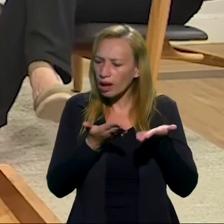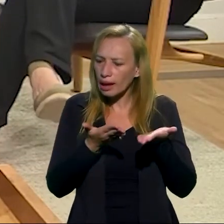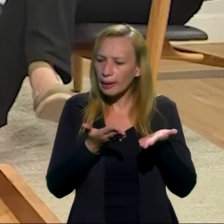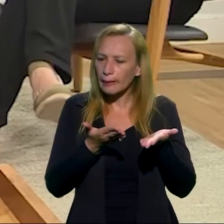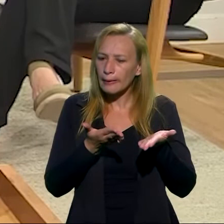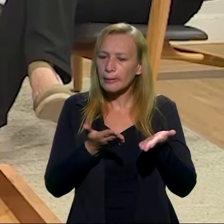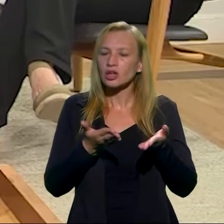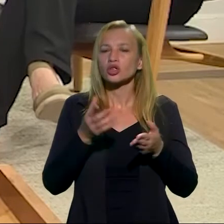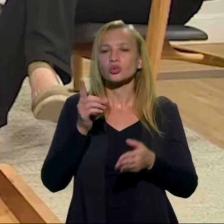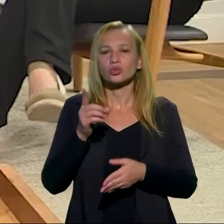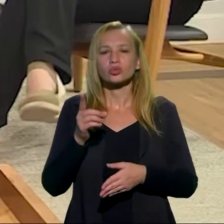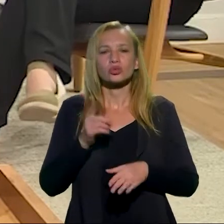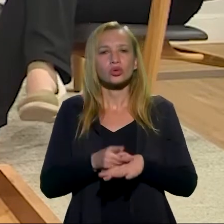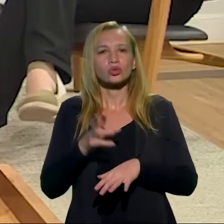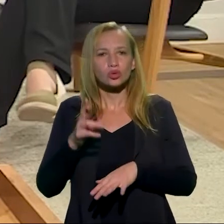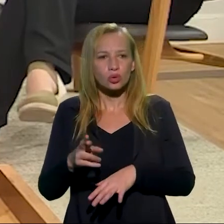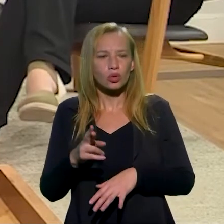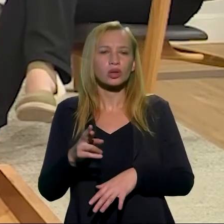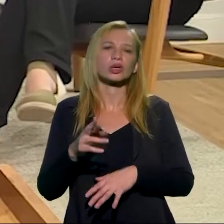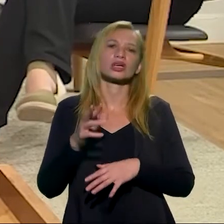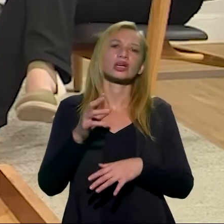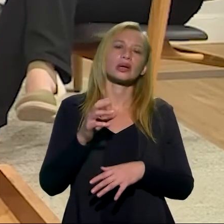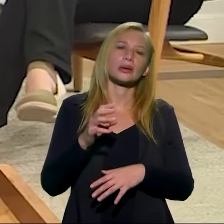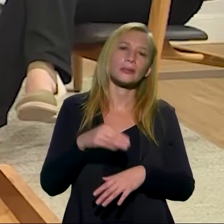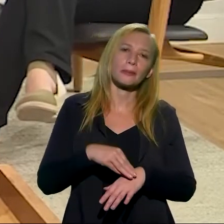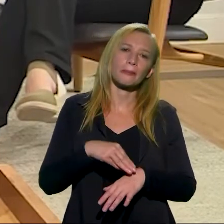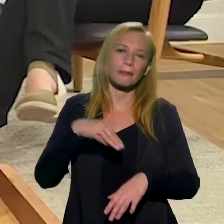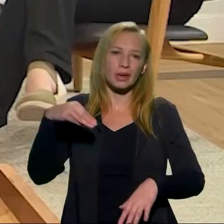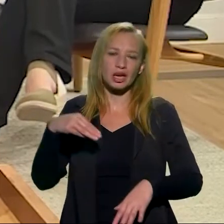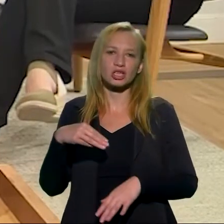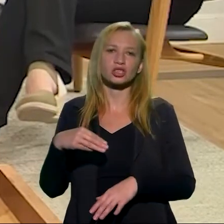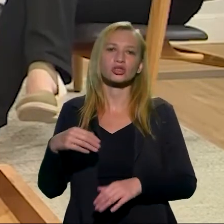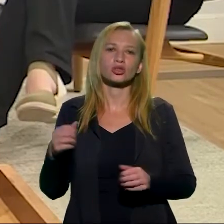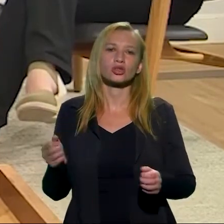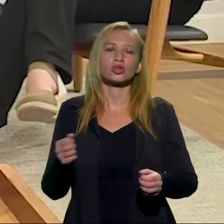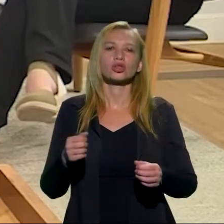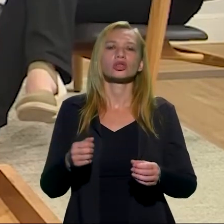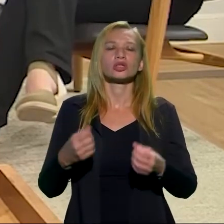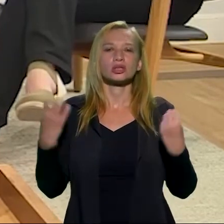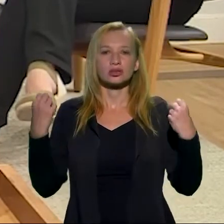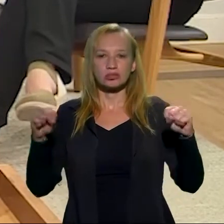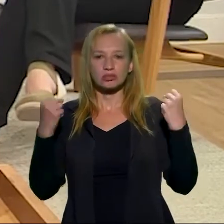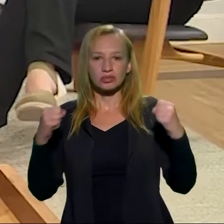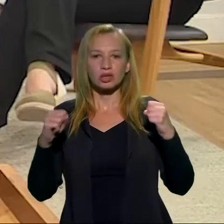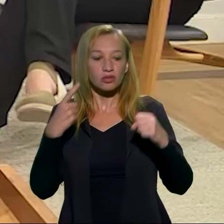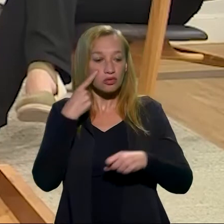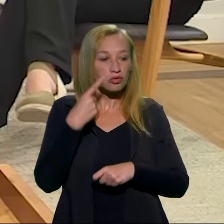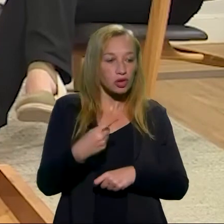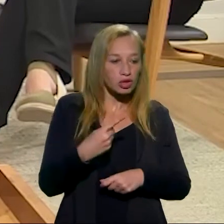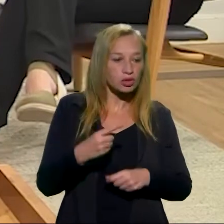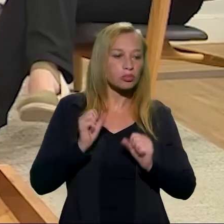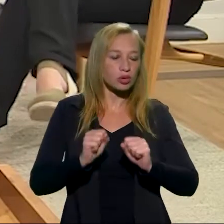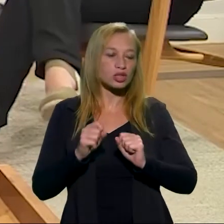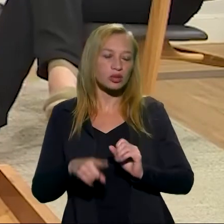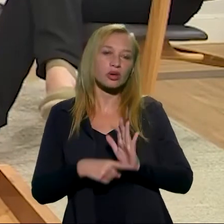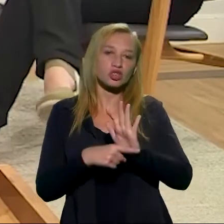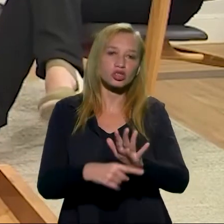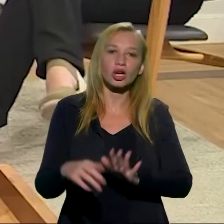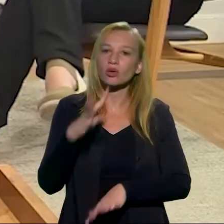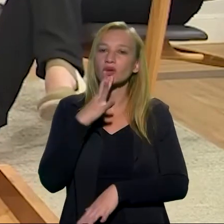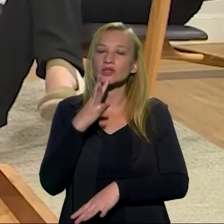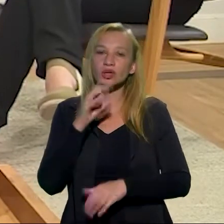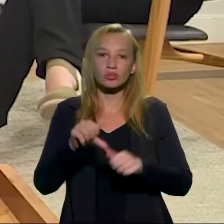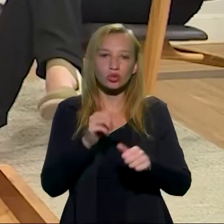você estimular que os doutores, os mestres estejam no chão da fábrica olhando processos e